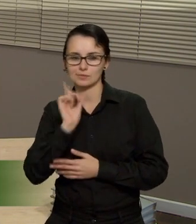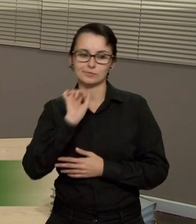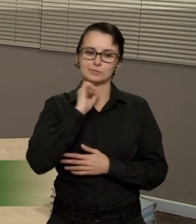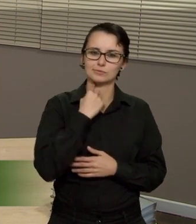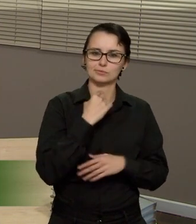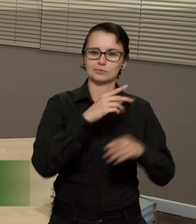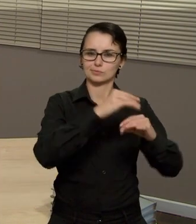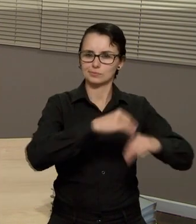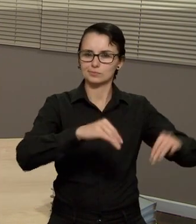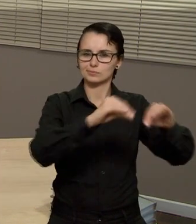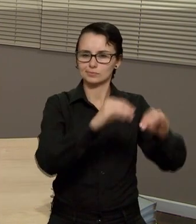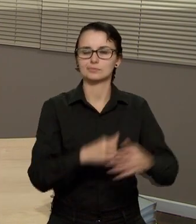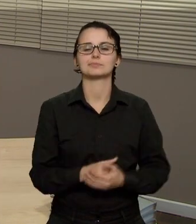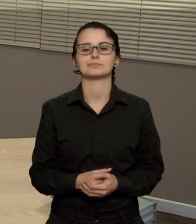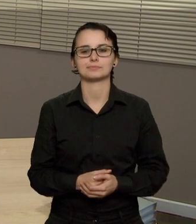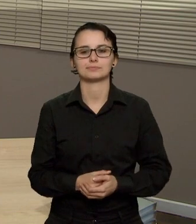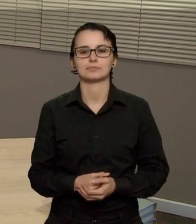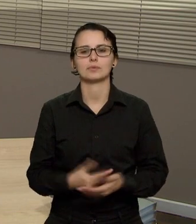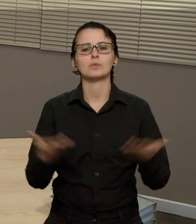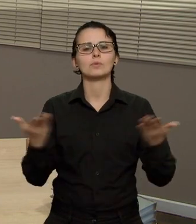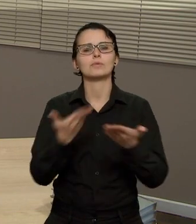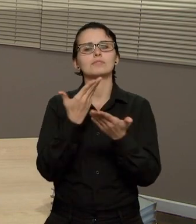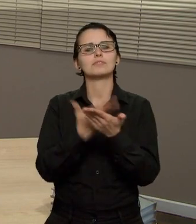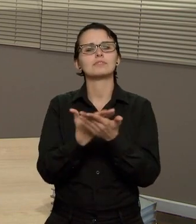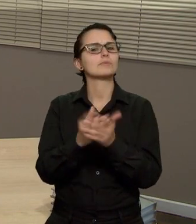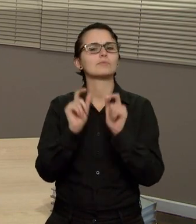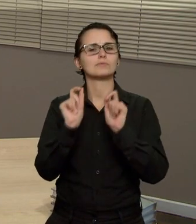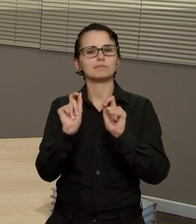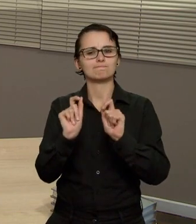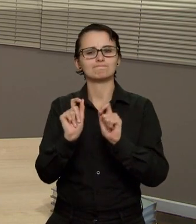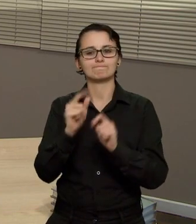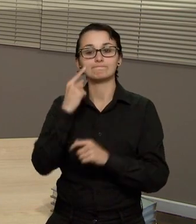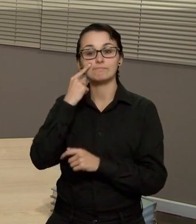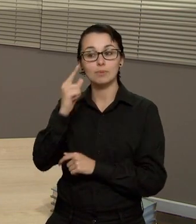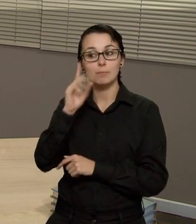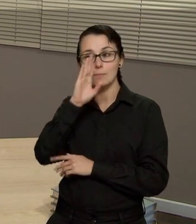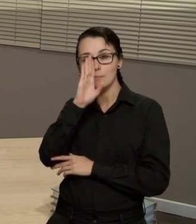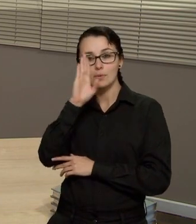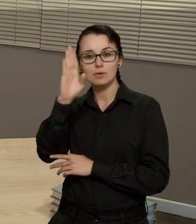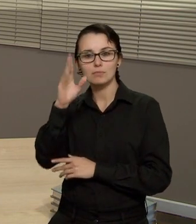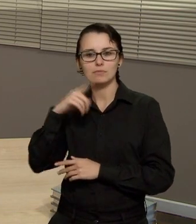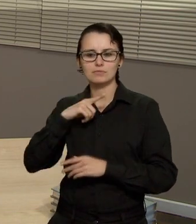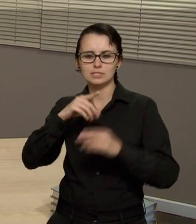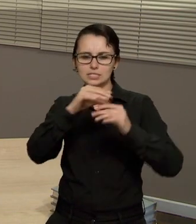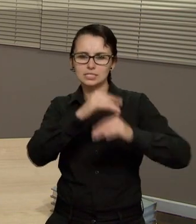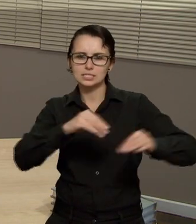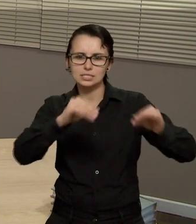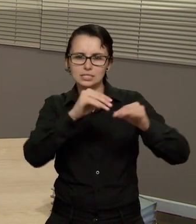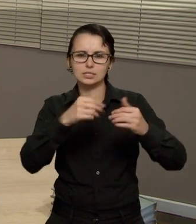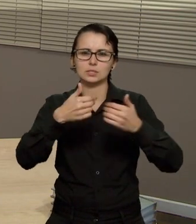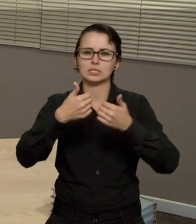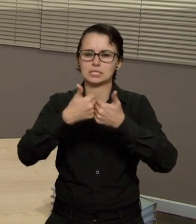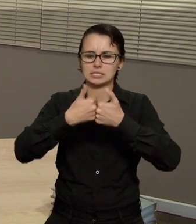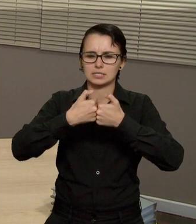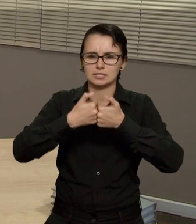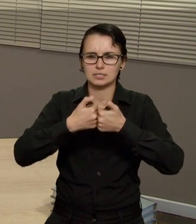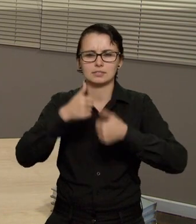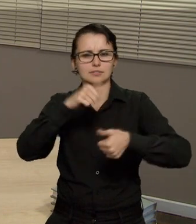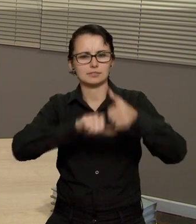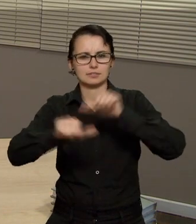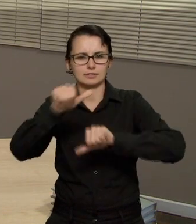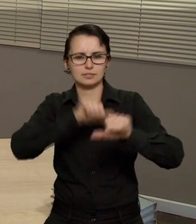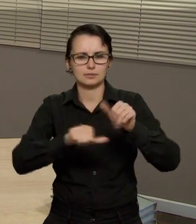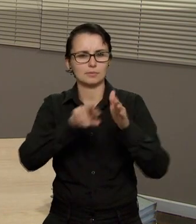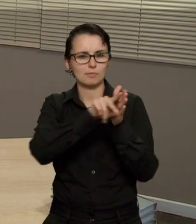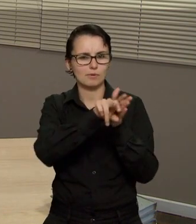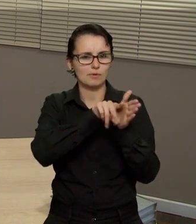e do Solo. Na aula de hoje, vamos definir os principais parâmetros físicos, químicos e